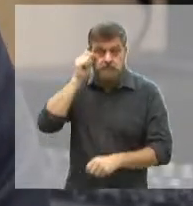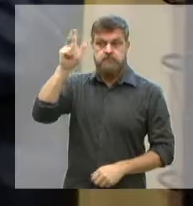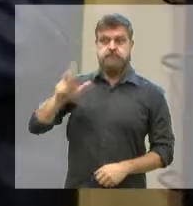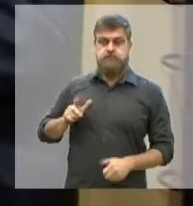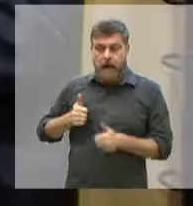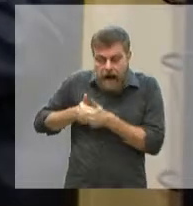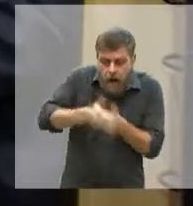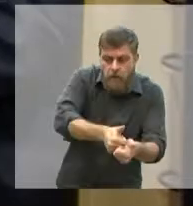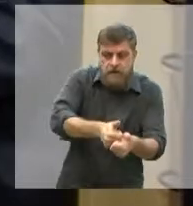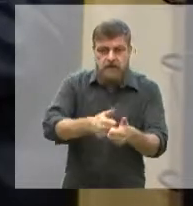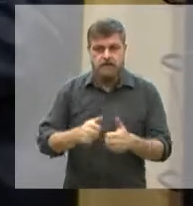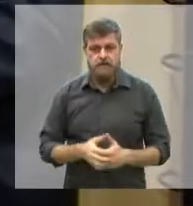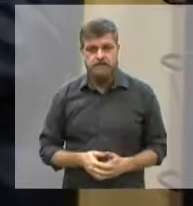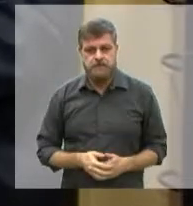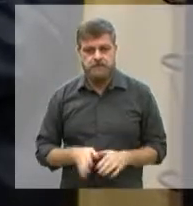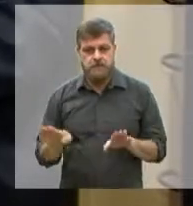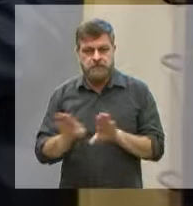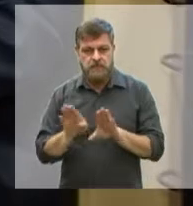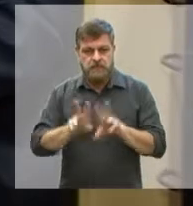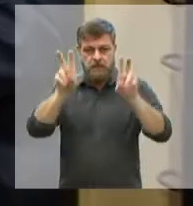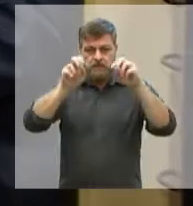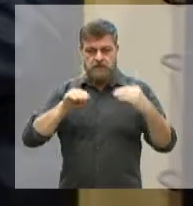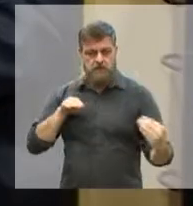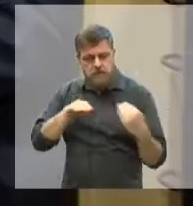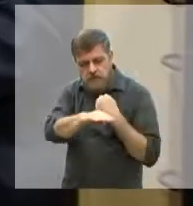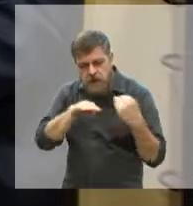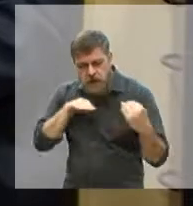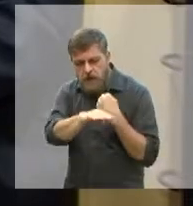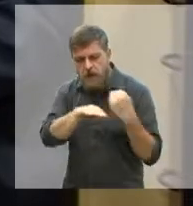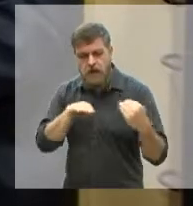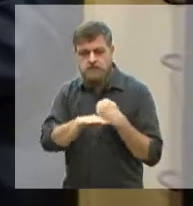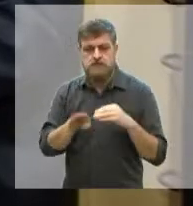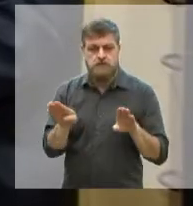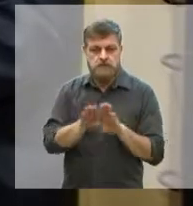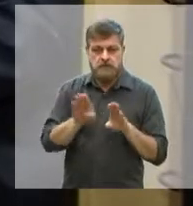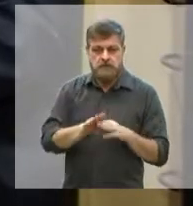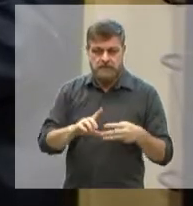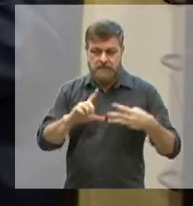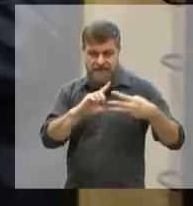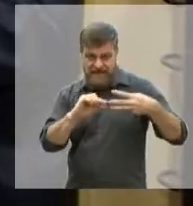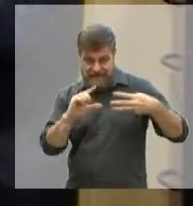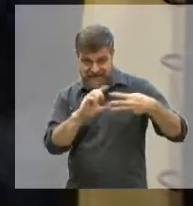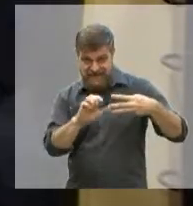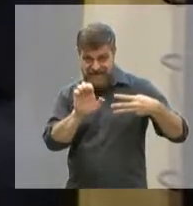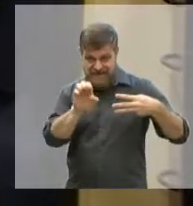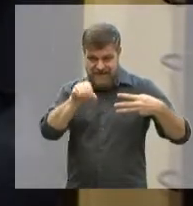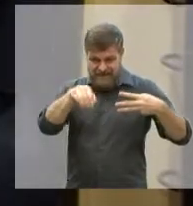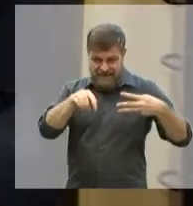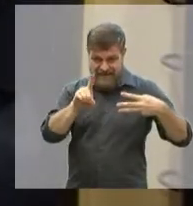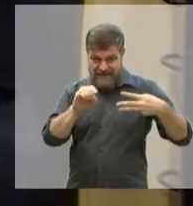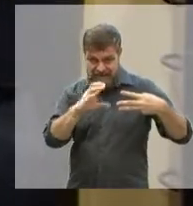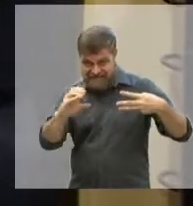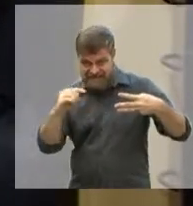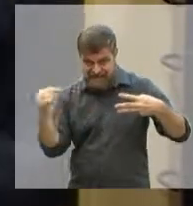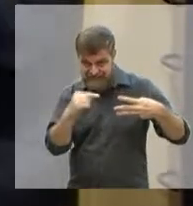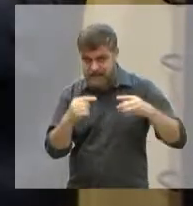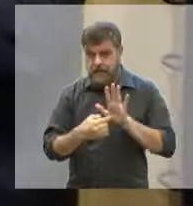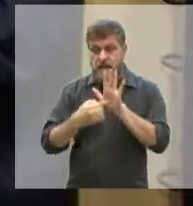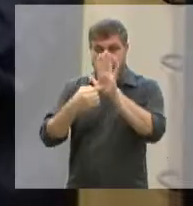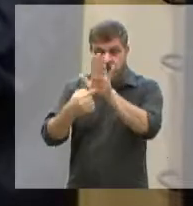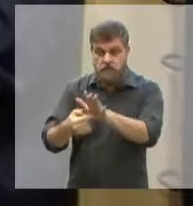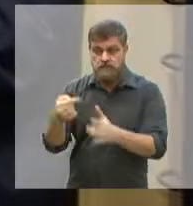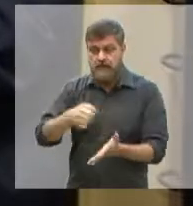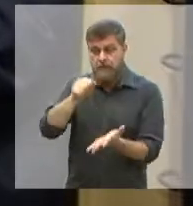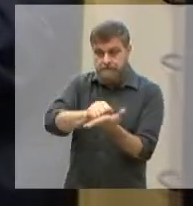acompanhar também. Vereador, ainda falando de trânsito e mobilidade, em relação à INDEC, o senhor quer que seja pública a infração que